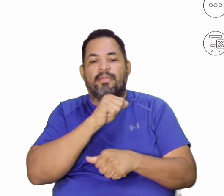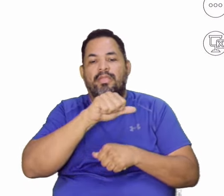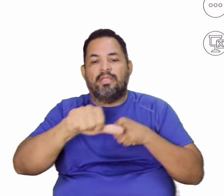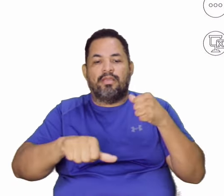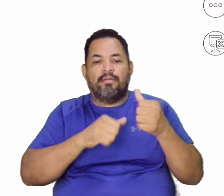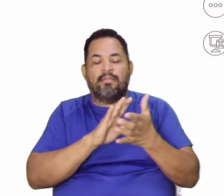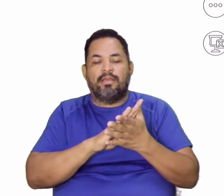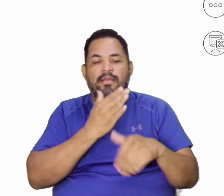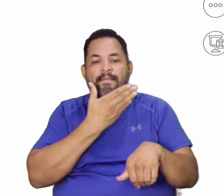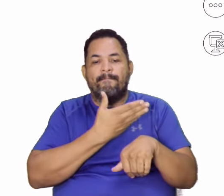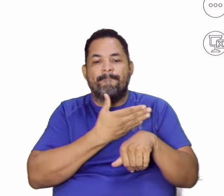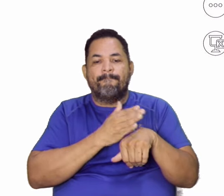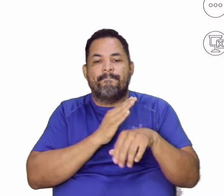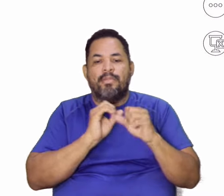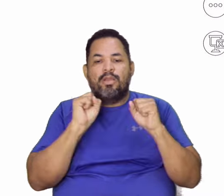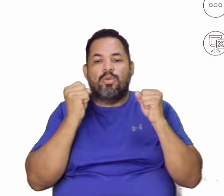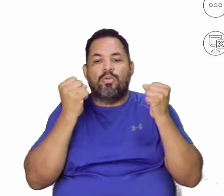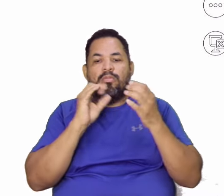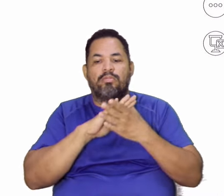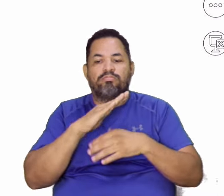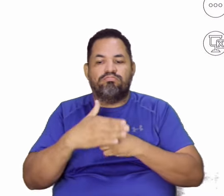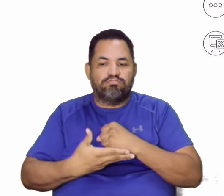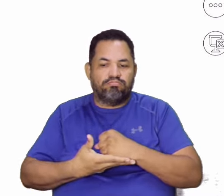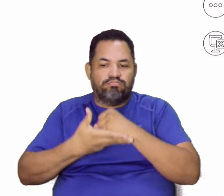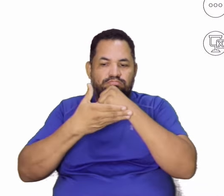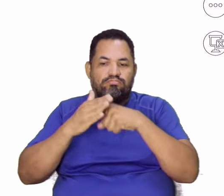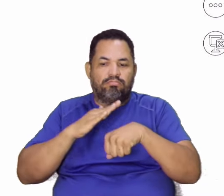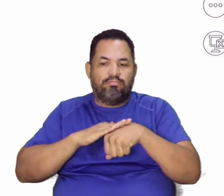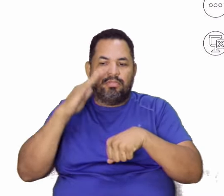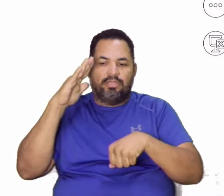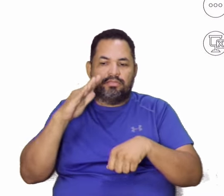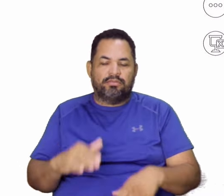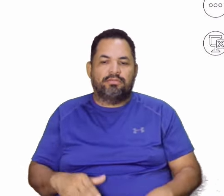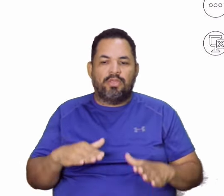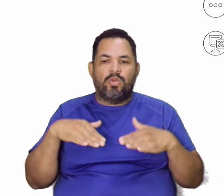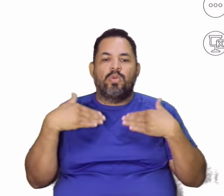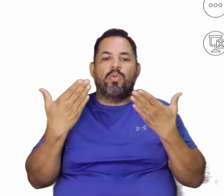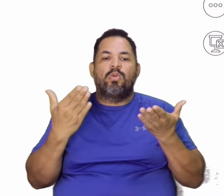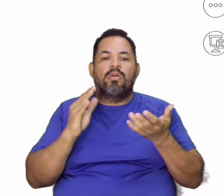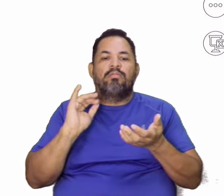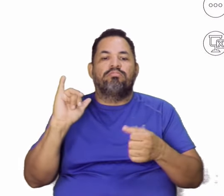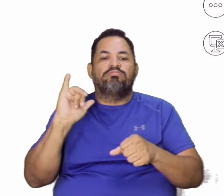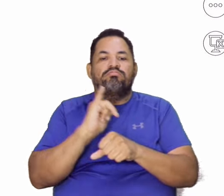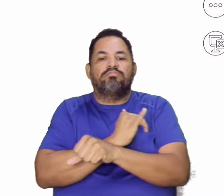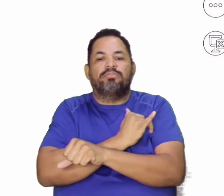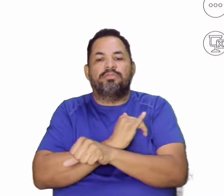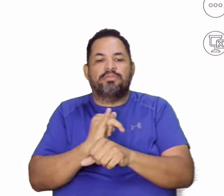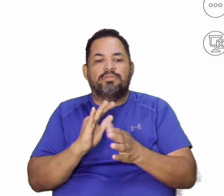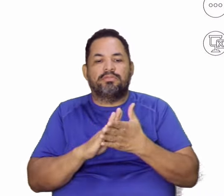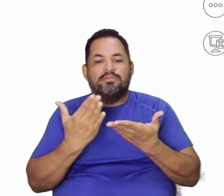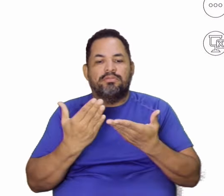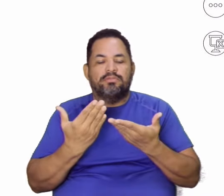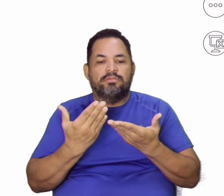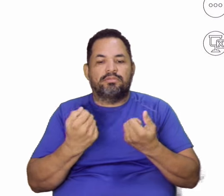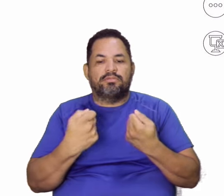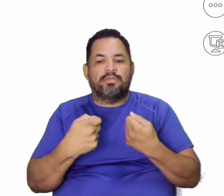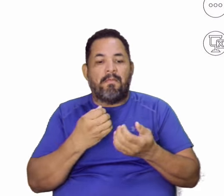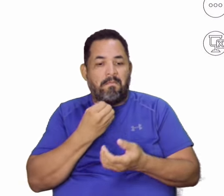práticas corporais mais sustentáveis qual a estratégia pode ser considerada